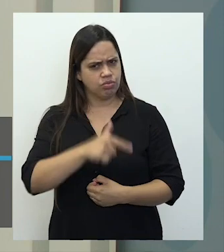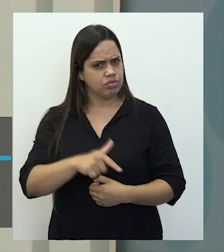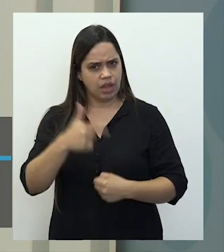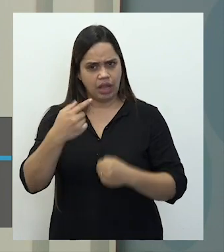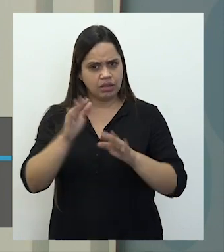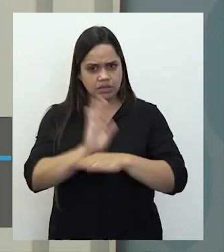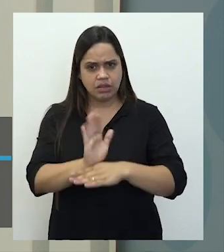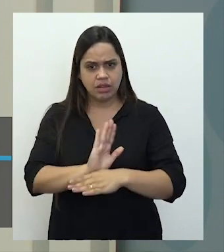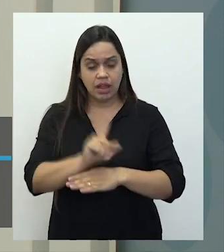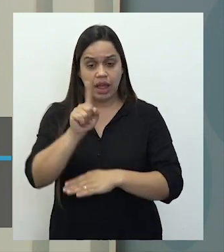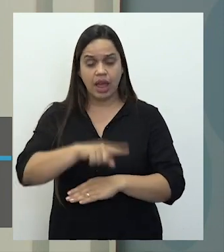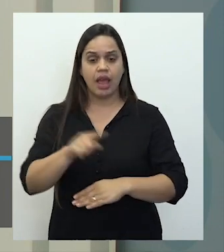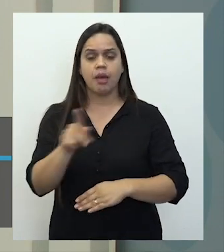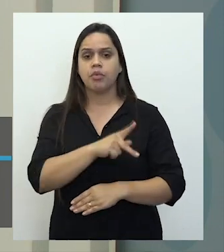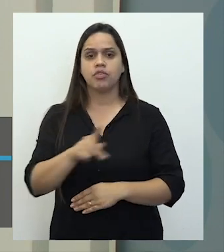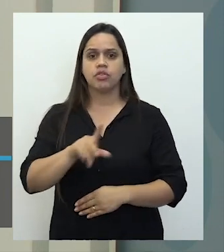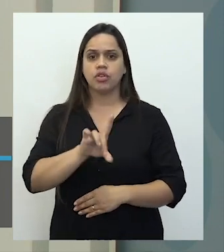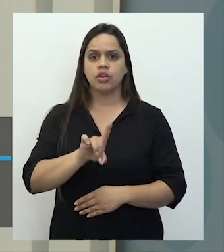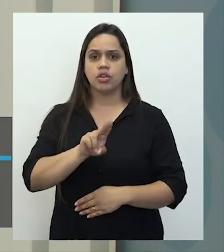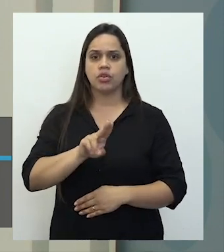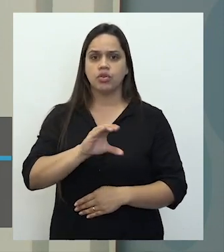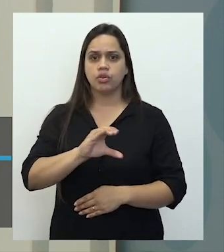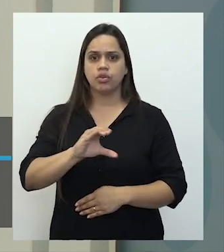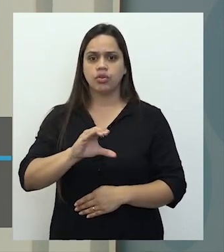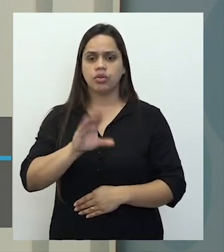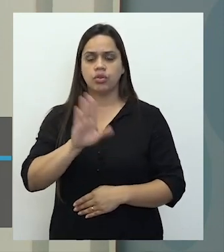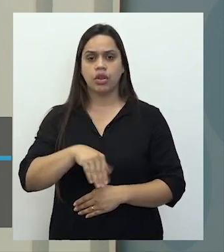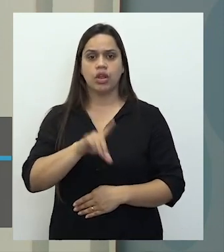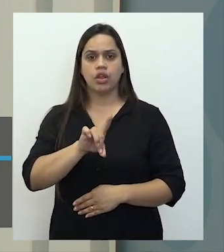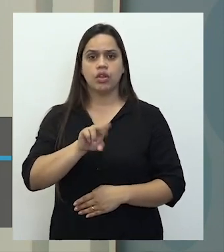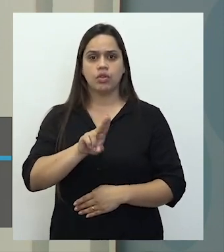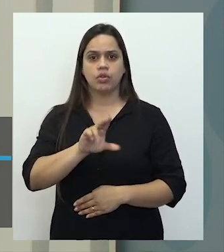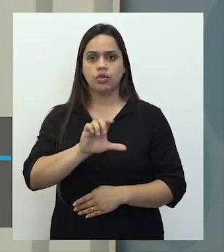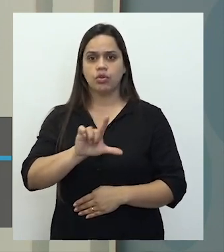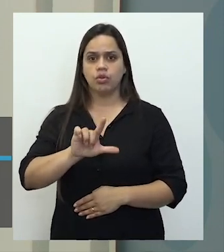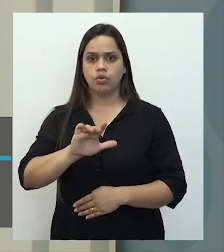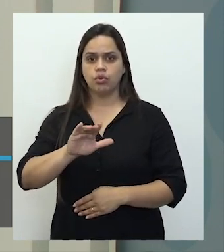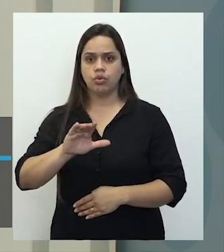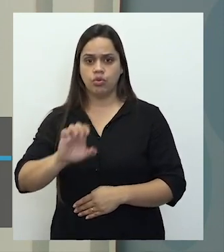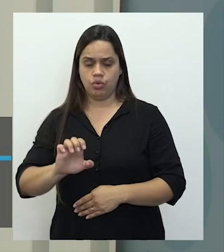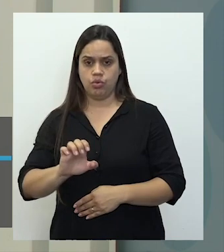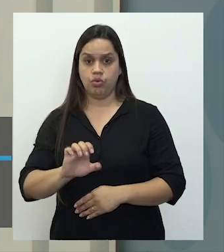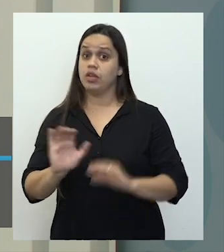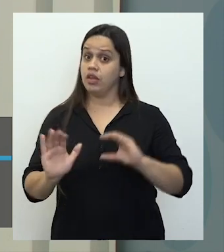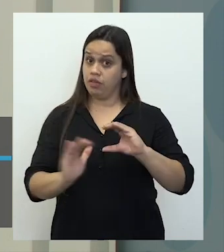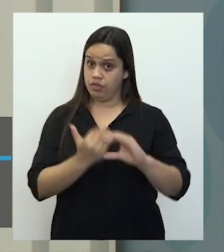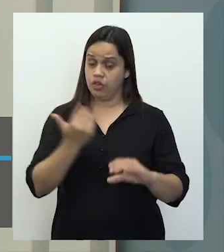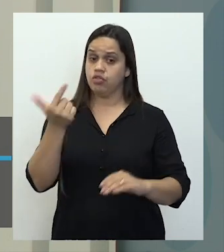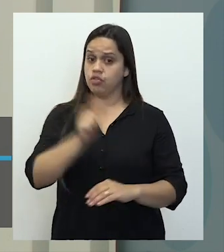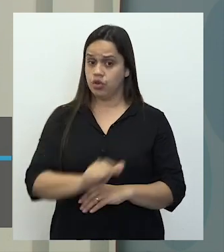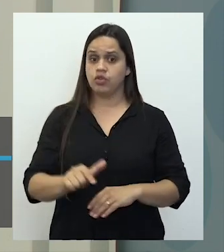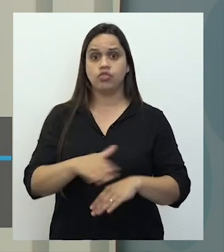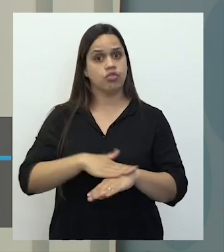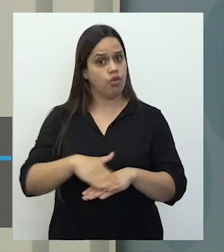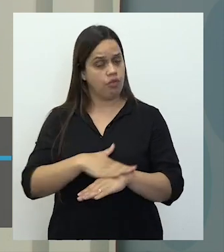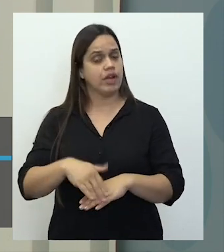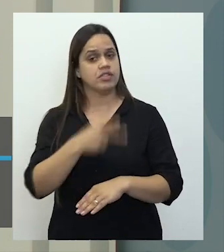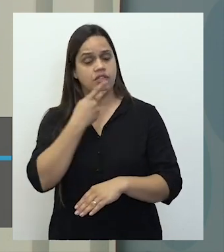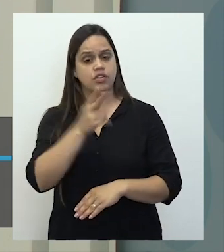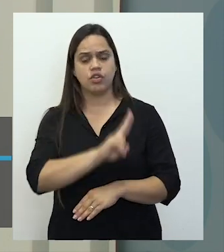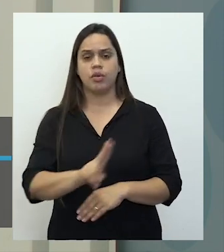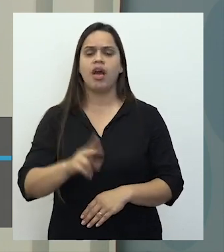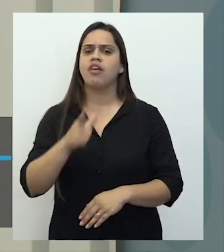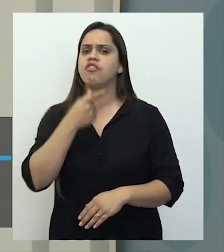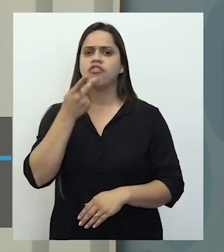Acho que professora Dulce, acho que ela disse isso. Se eu não me engano, perdão se eu estou errando seu nome, professora, envie de novo, aí a gente conversa sobre o seu nome. Ela disse